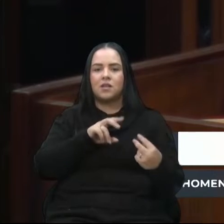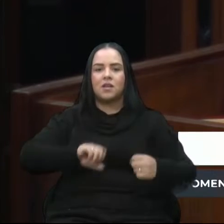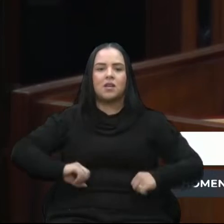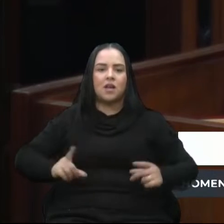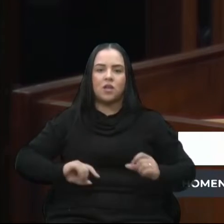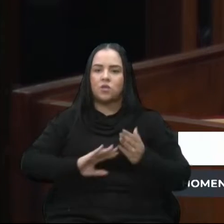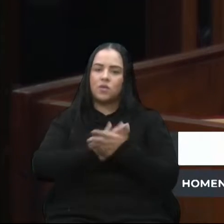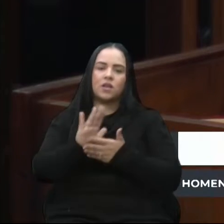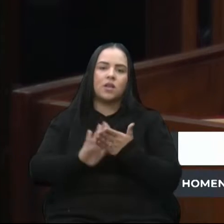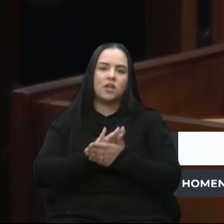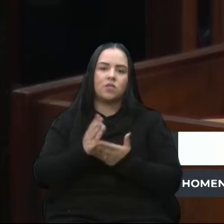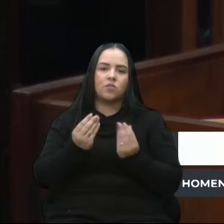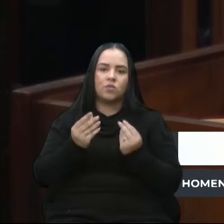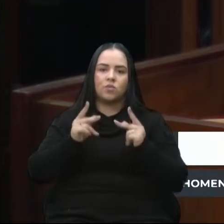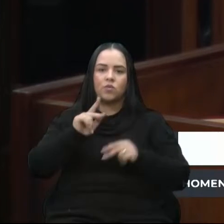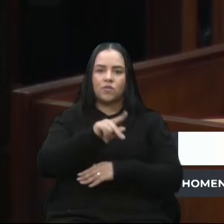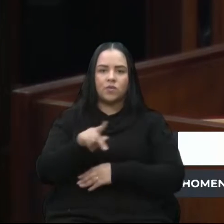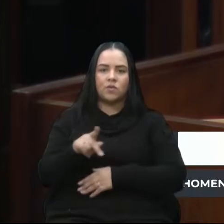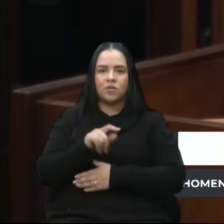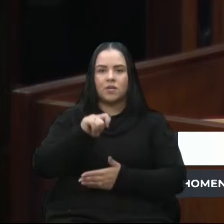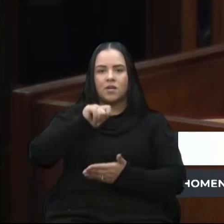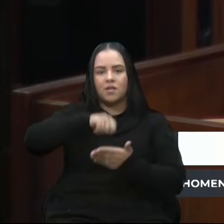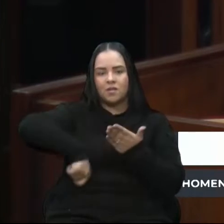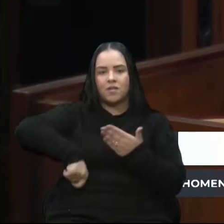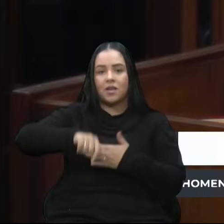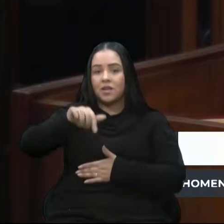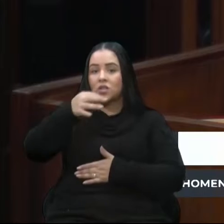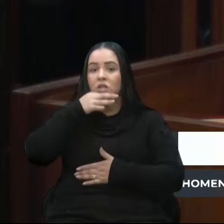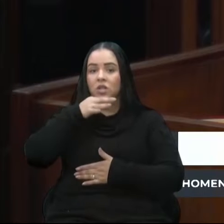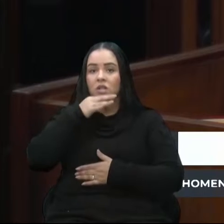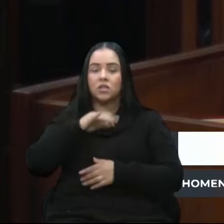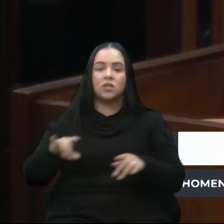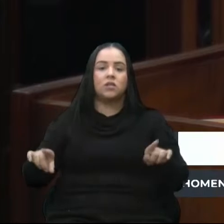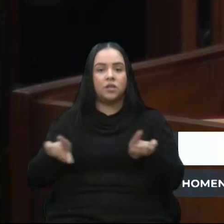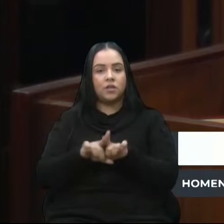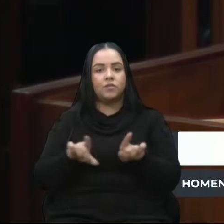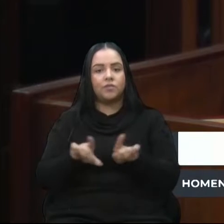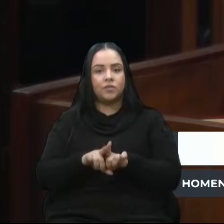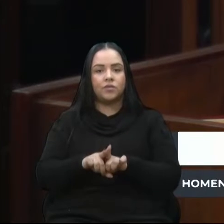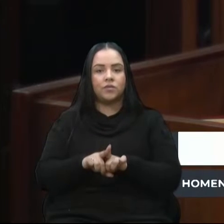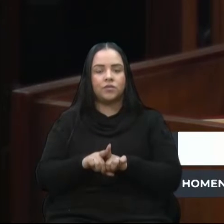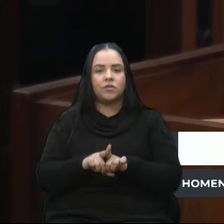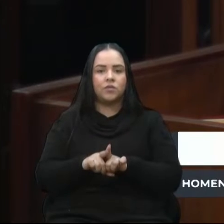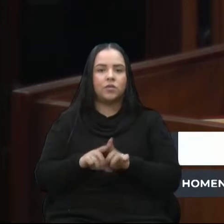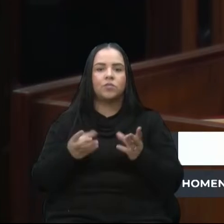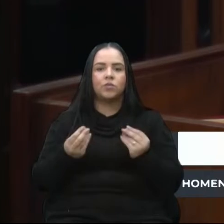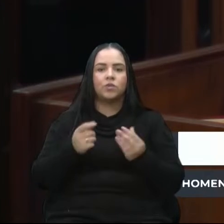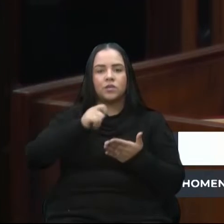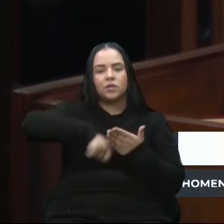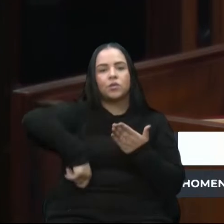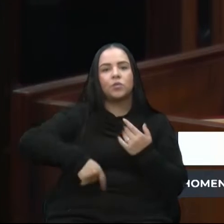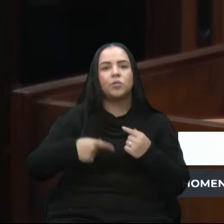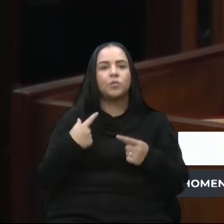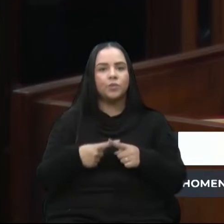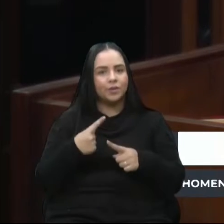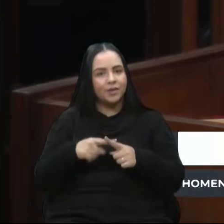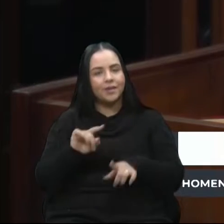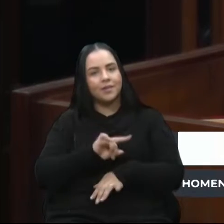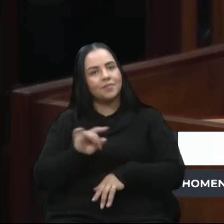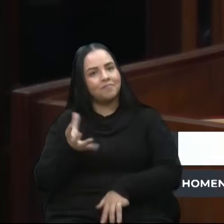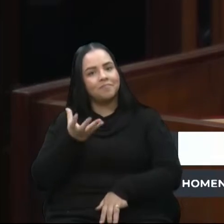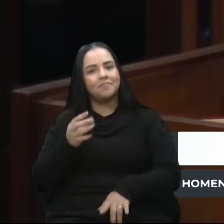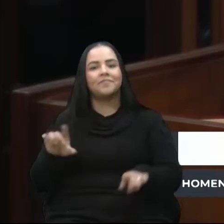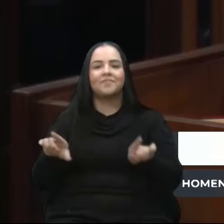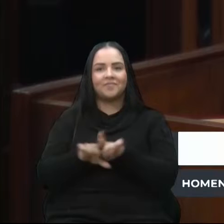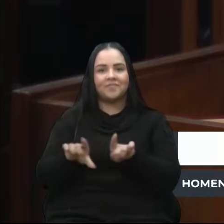muitos professores estão se inscrevendo, inclusive de Caxias. Se inscreveram muitos, porque querem também